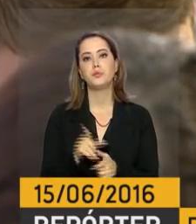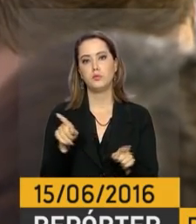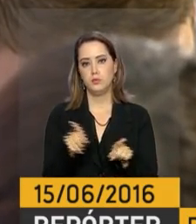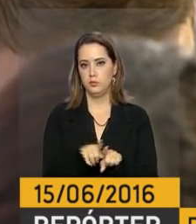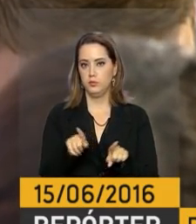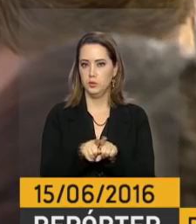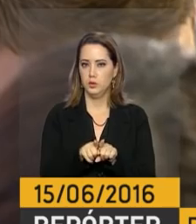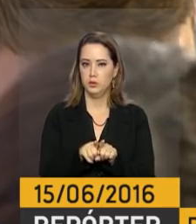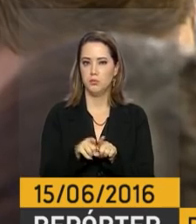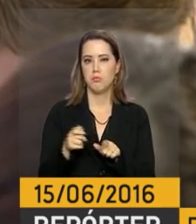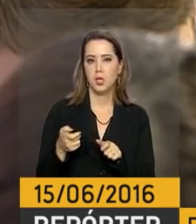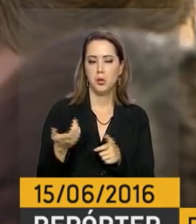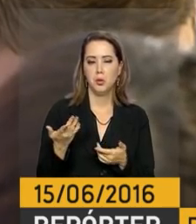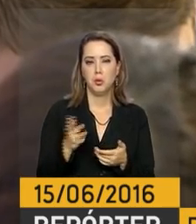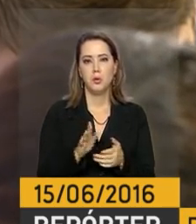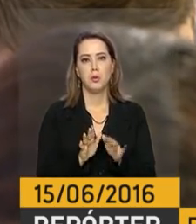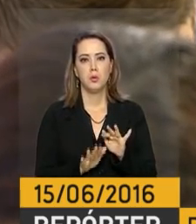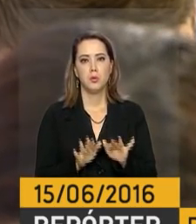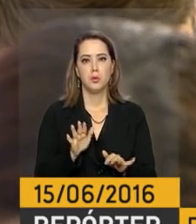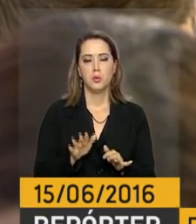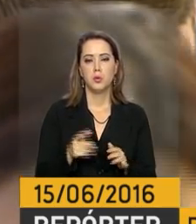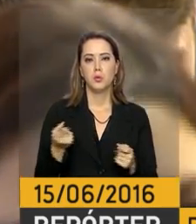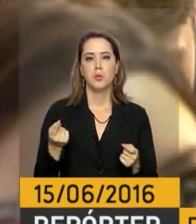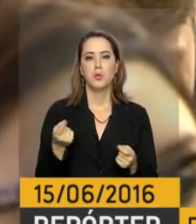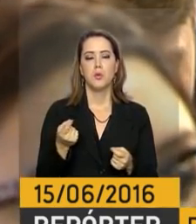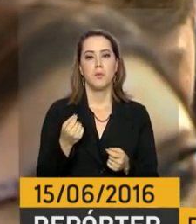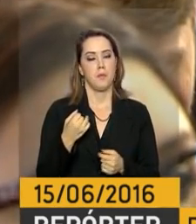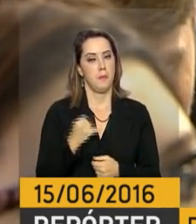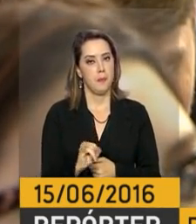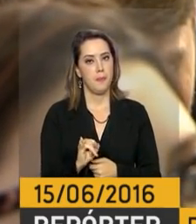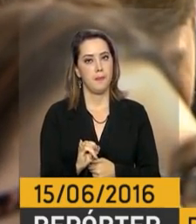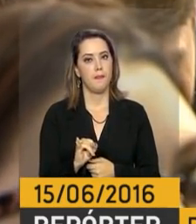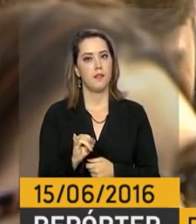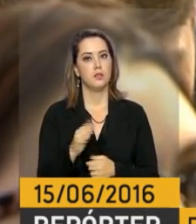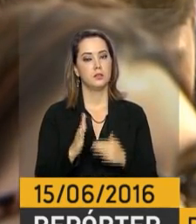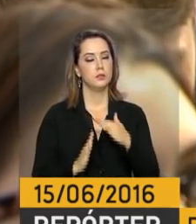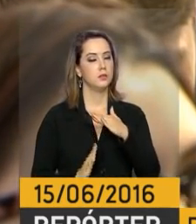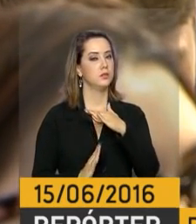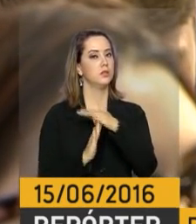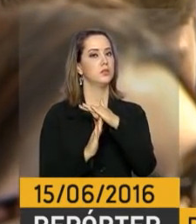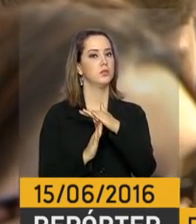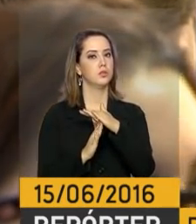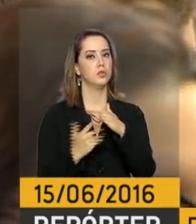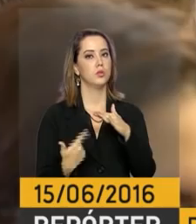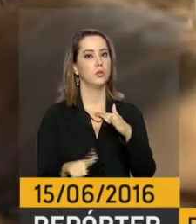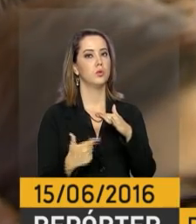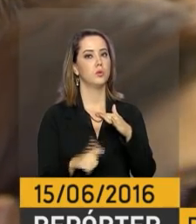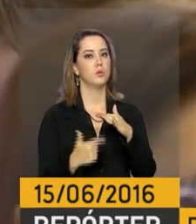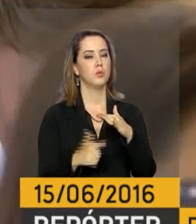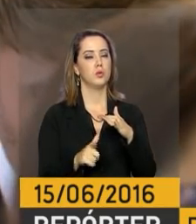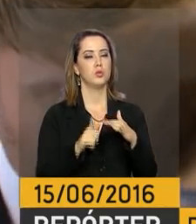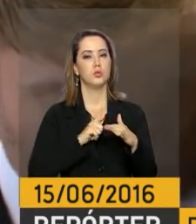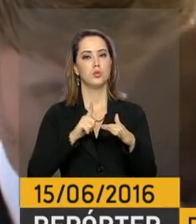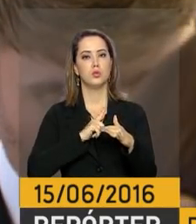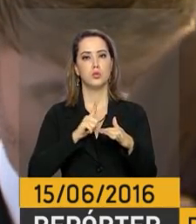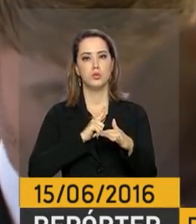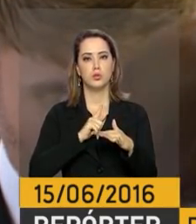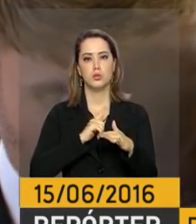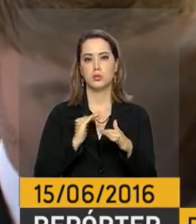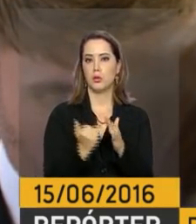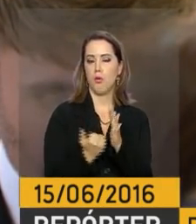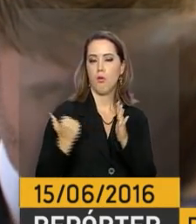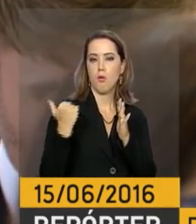no caso dos gatilhos, eh, eu queria entender, se chegar a esse teto, não vai poder ter concurso público ou aumento de